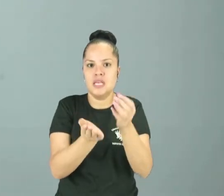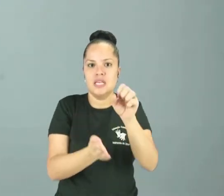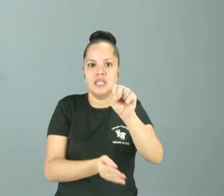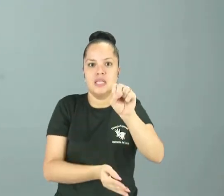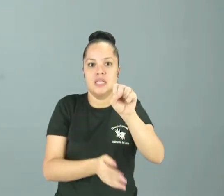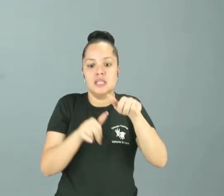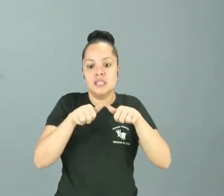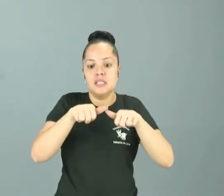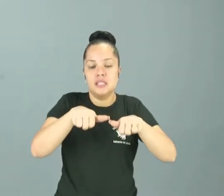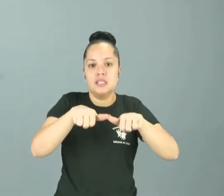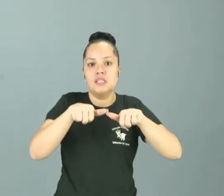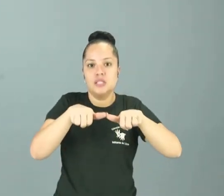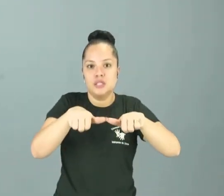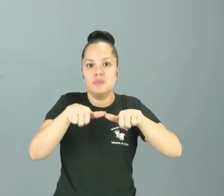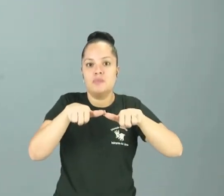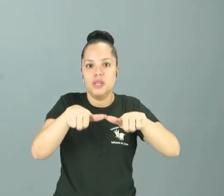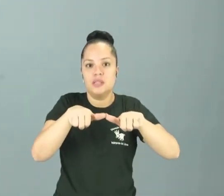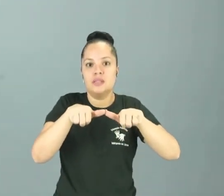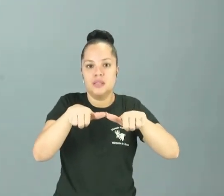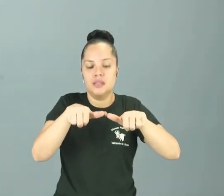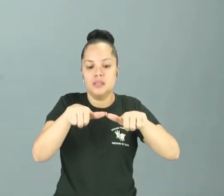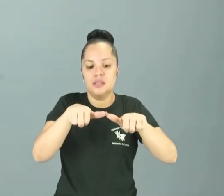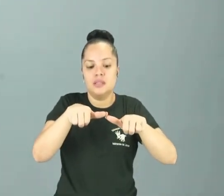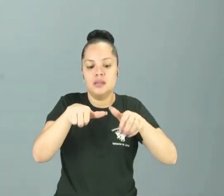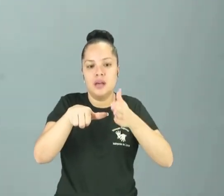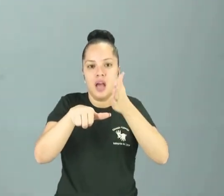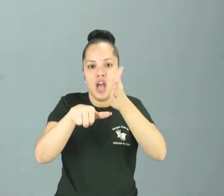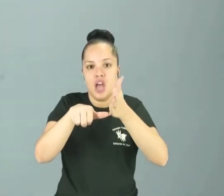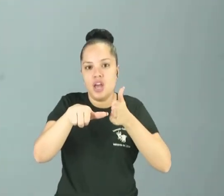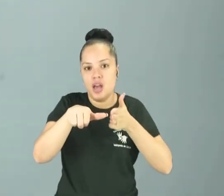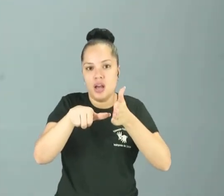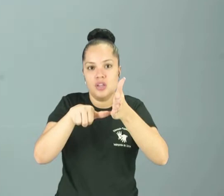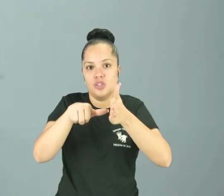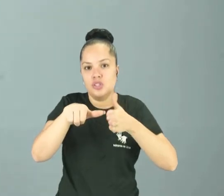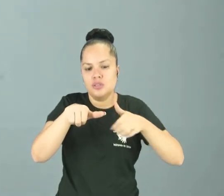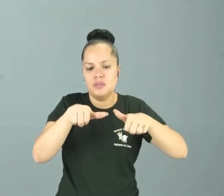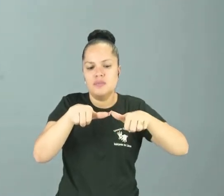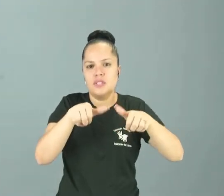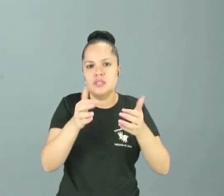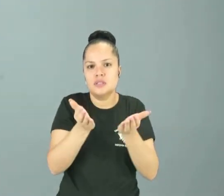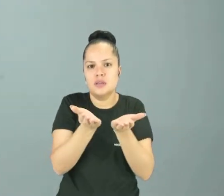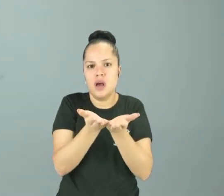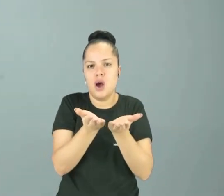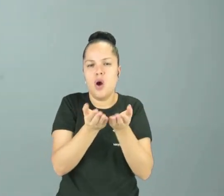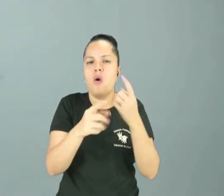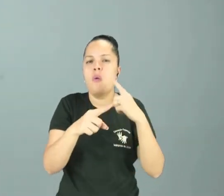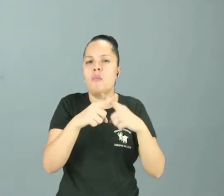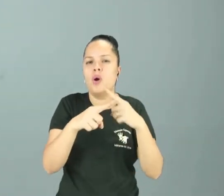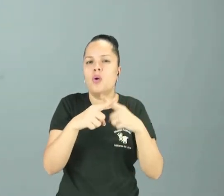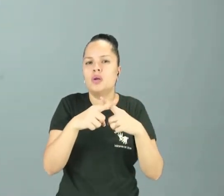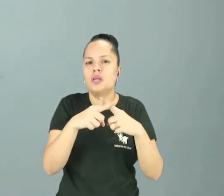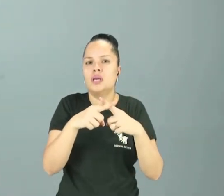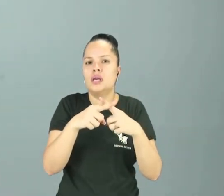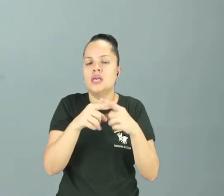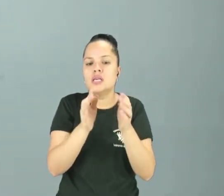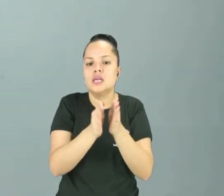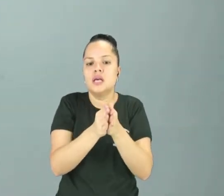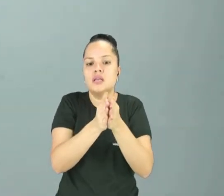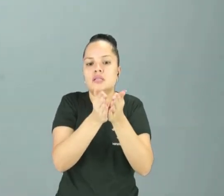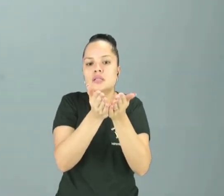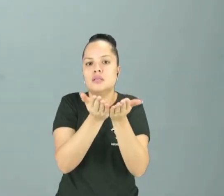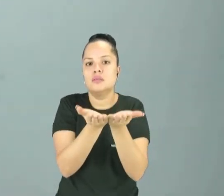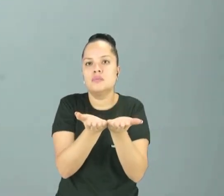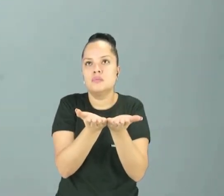o eixo de simetria seria a divisão entre minhas duas mãos. Por que que há uma reflexão aqui, uma simetria de